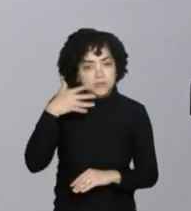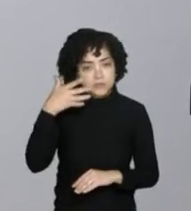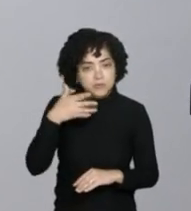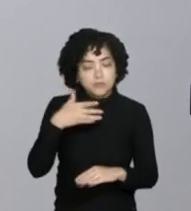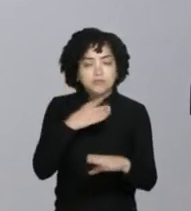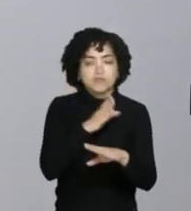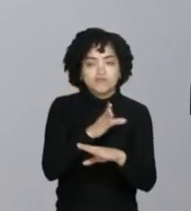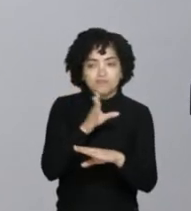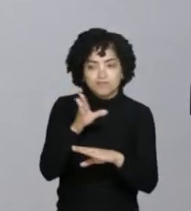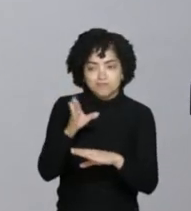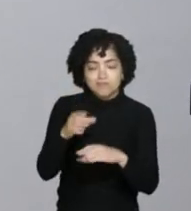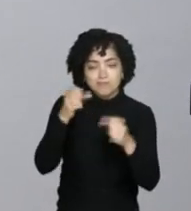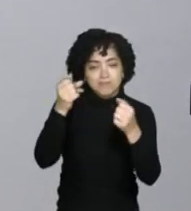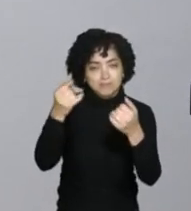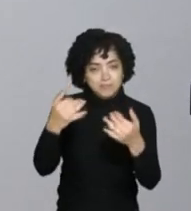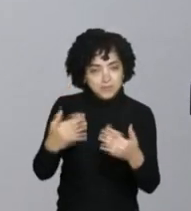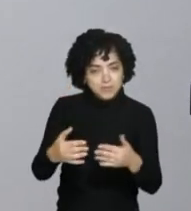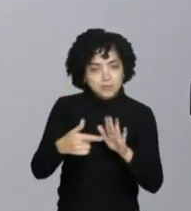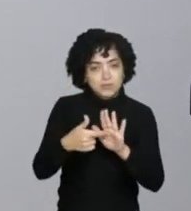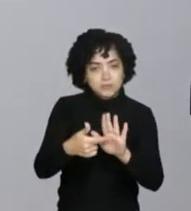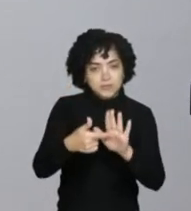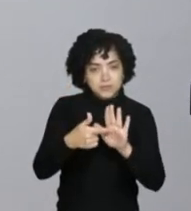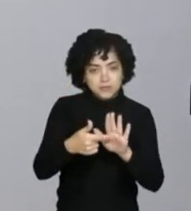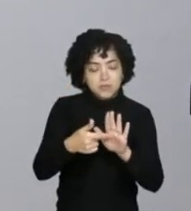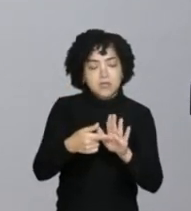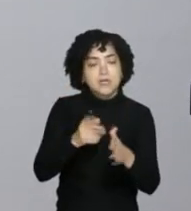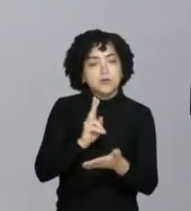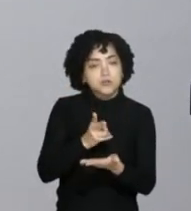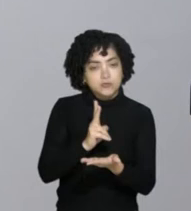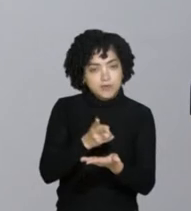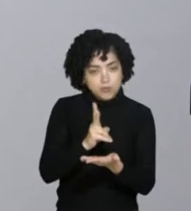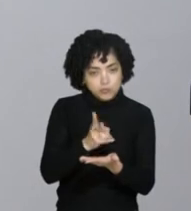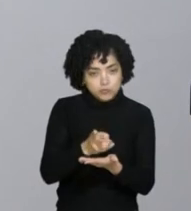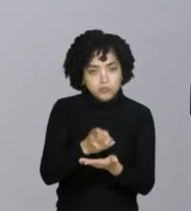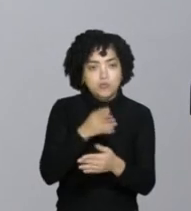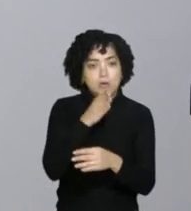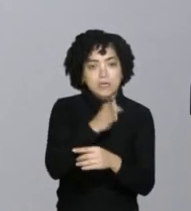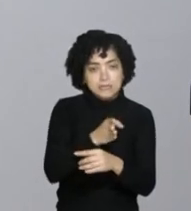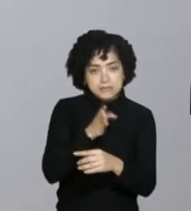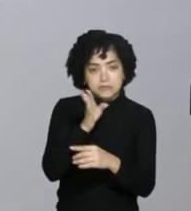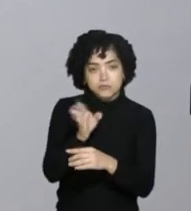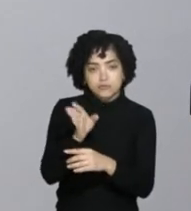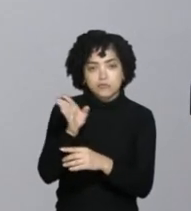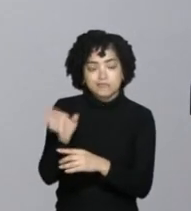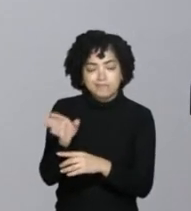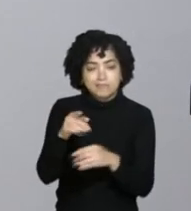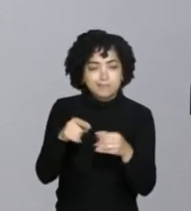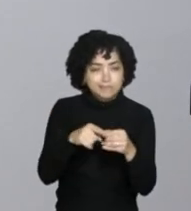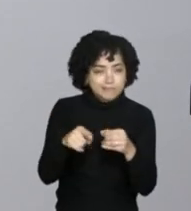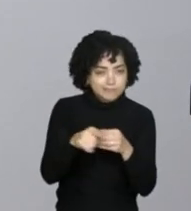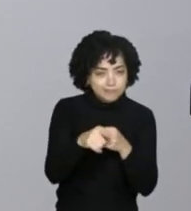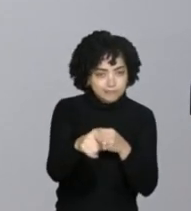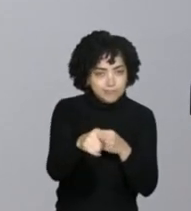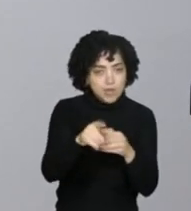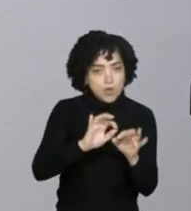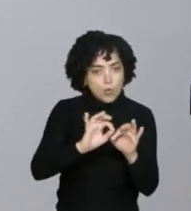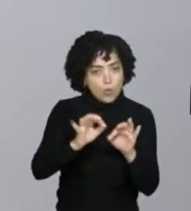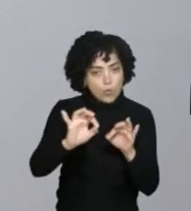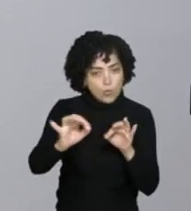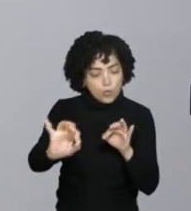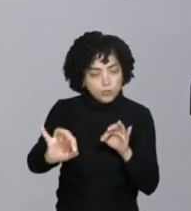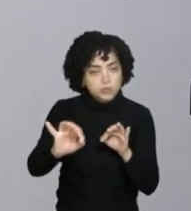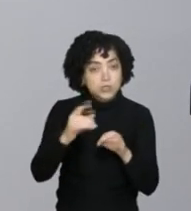andança, fim de semana, estaremos continuando visitando as comunidades, principalmente mais do interior. A gente tem que